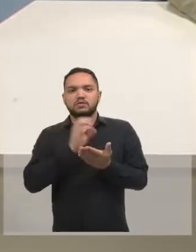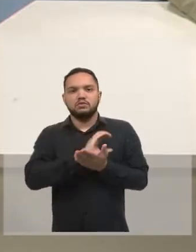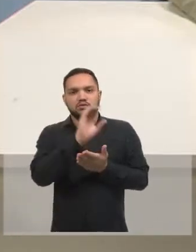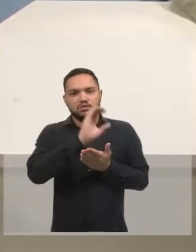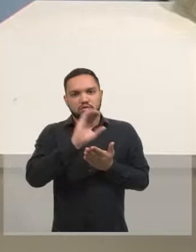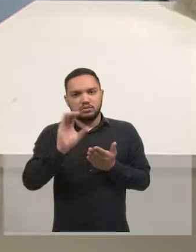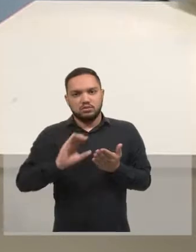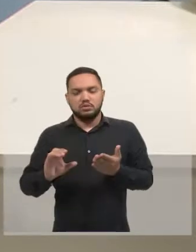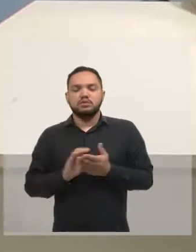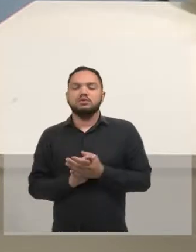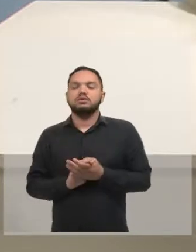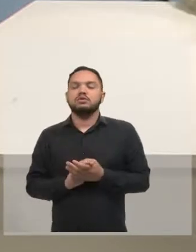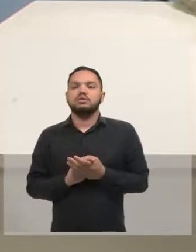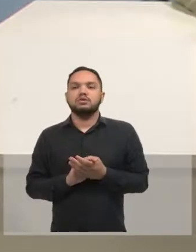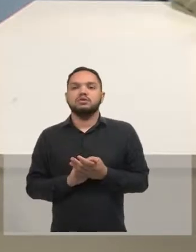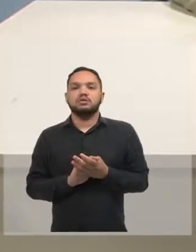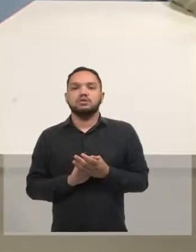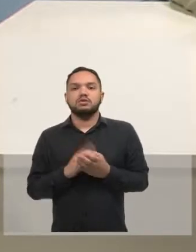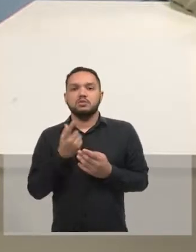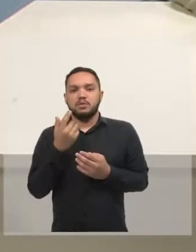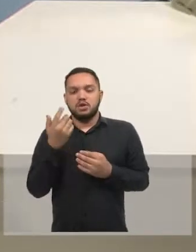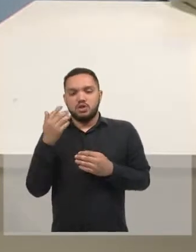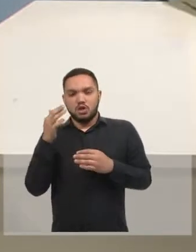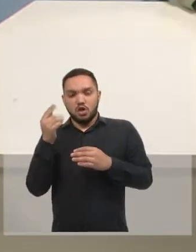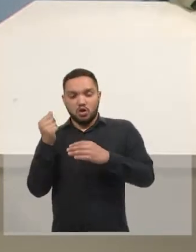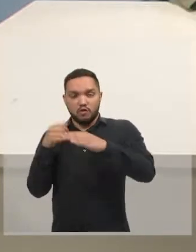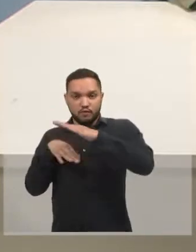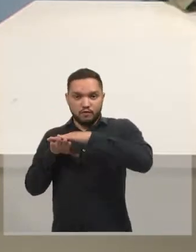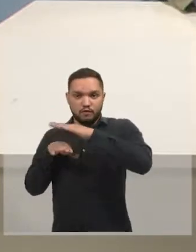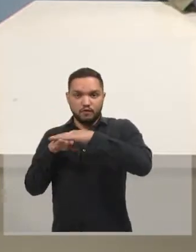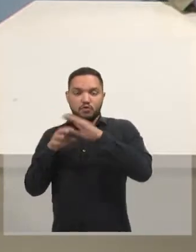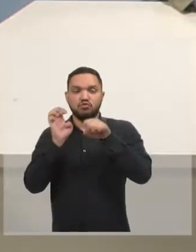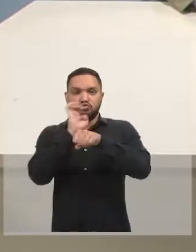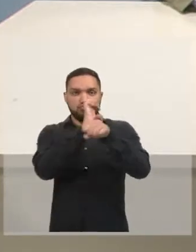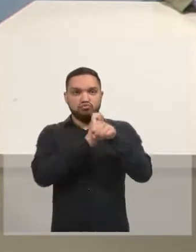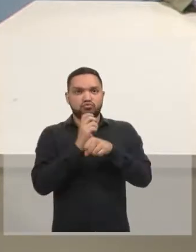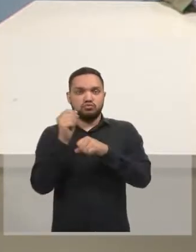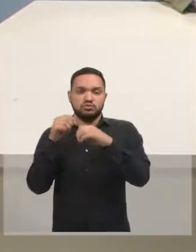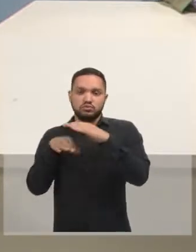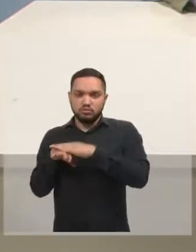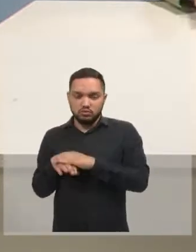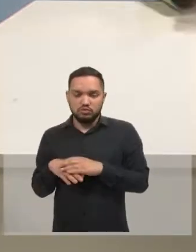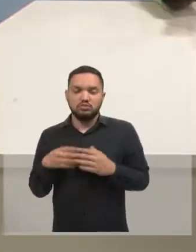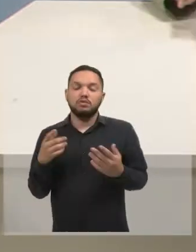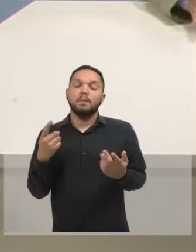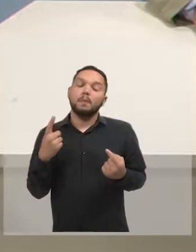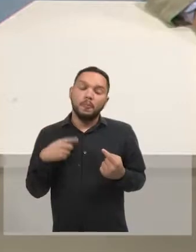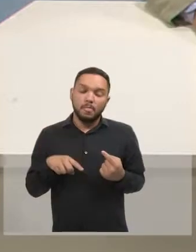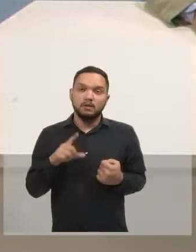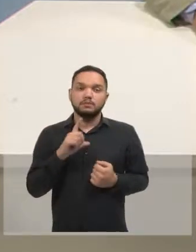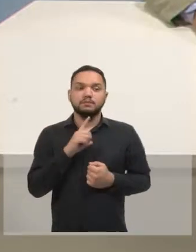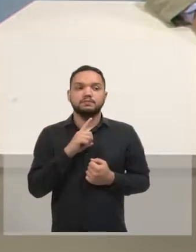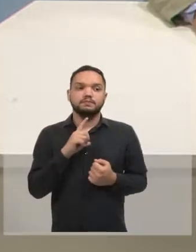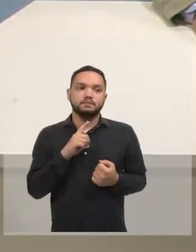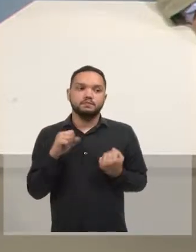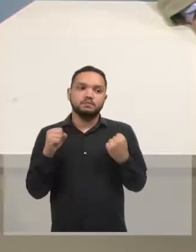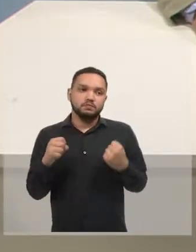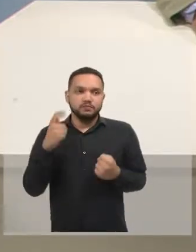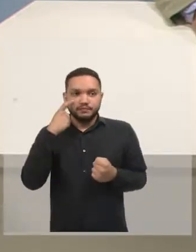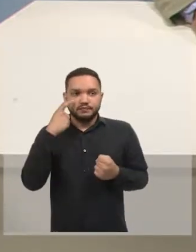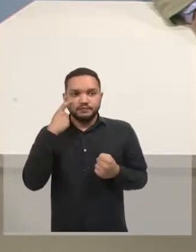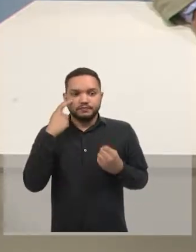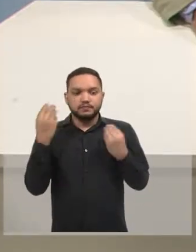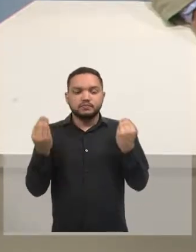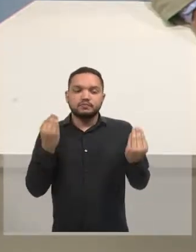do Fundo de Participação dos Estados. Uma pauta, os governadores disseram, olha, a gente pode ver até